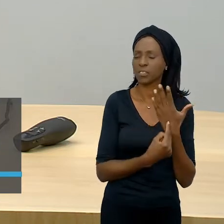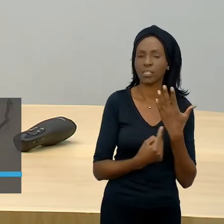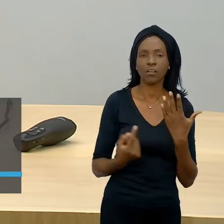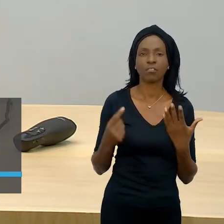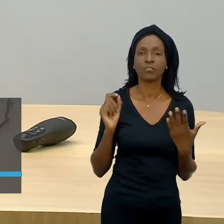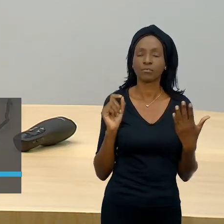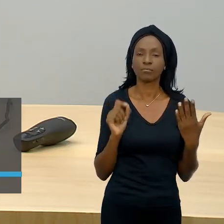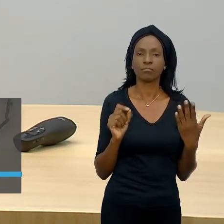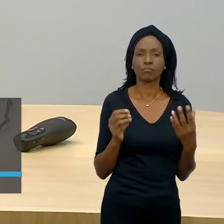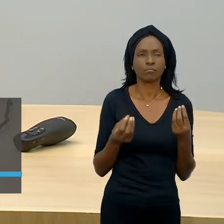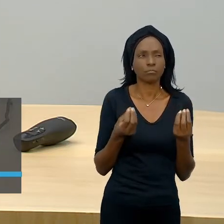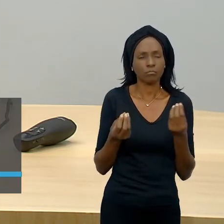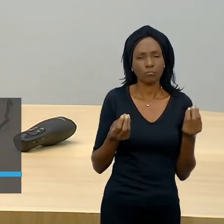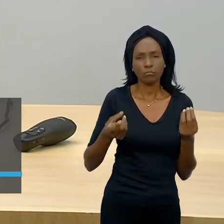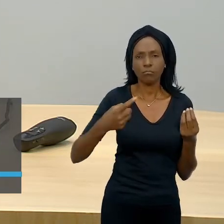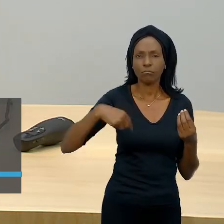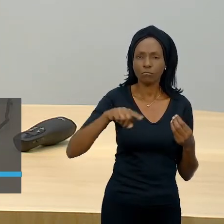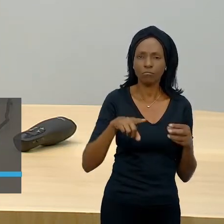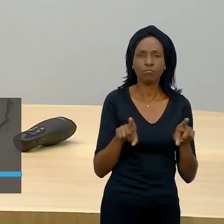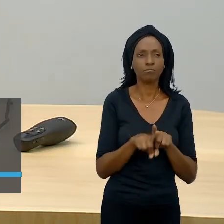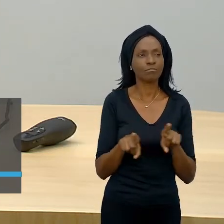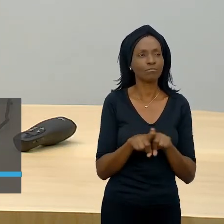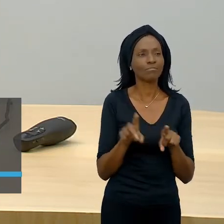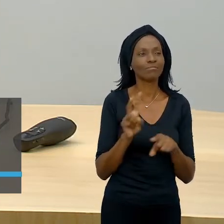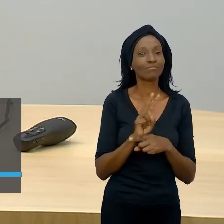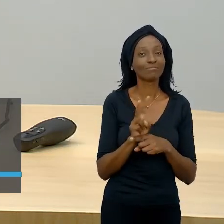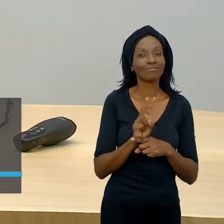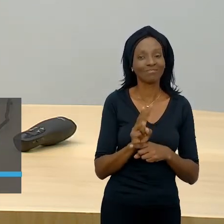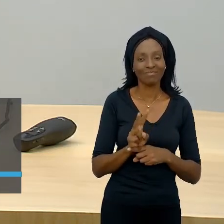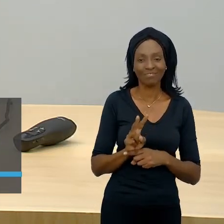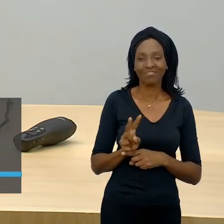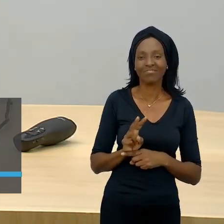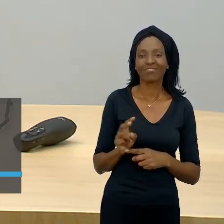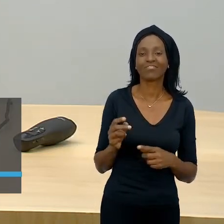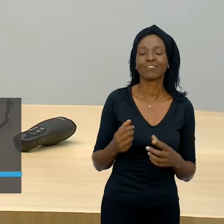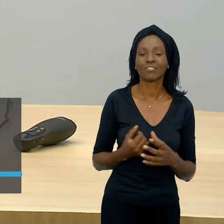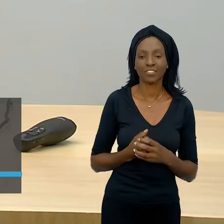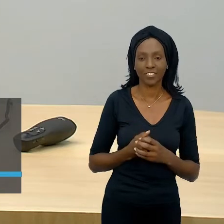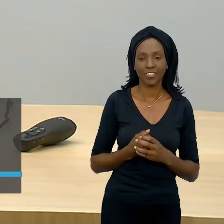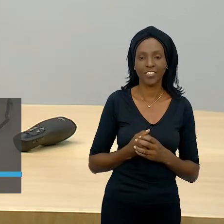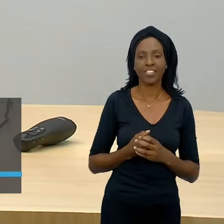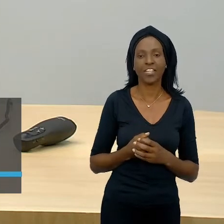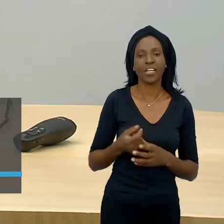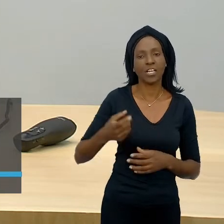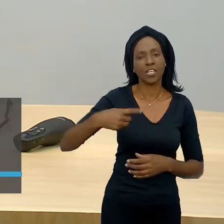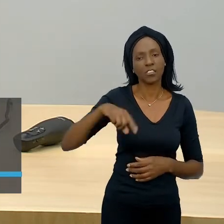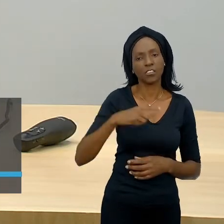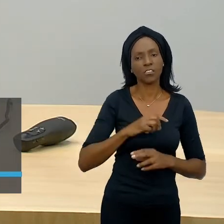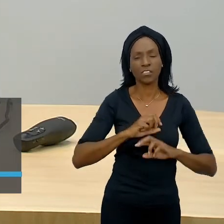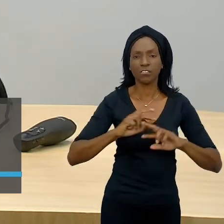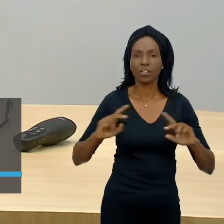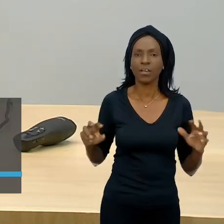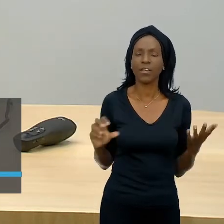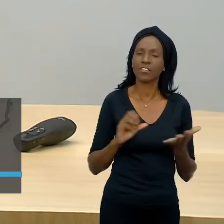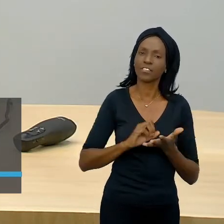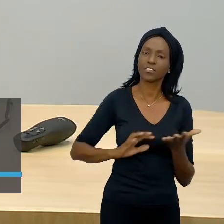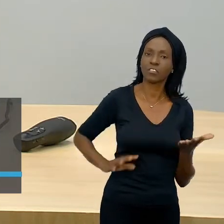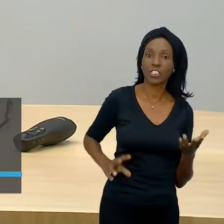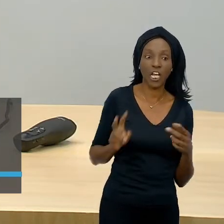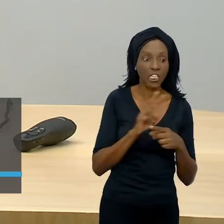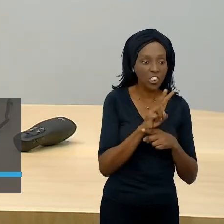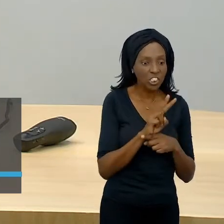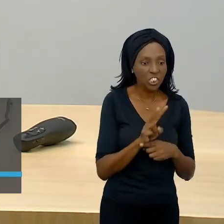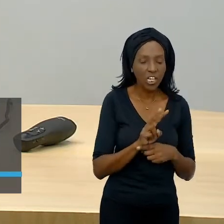que sentido nós não somos também vigiadas e vigiados não temos nossas atividades vigiadas,